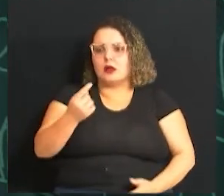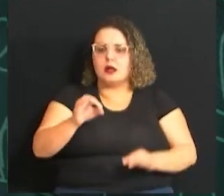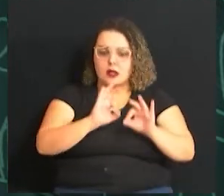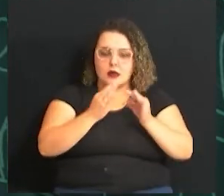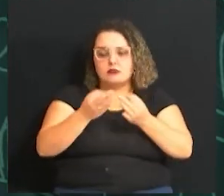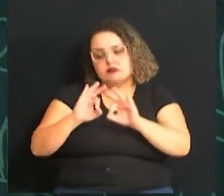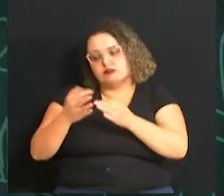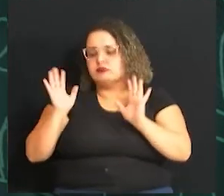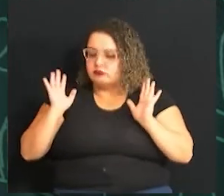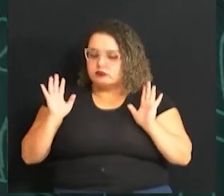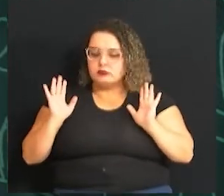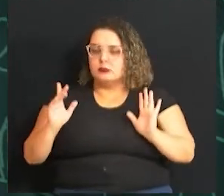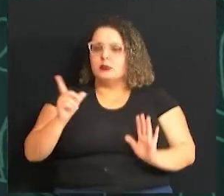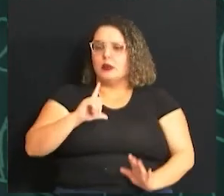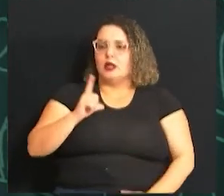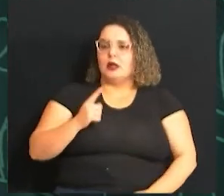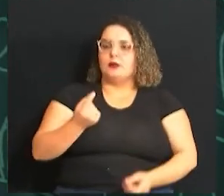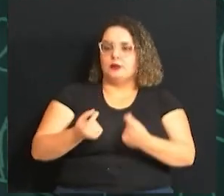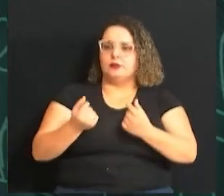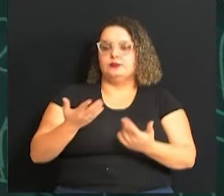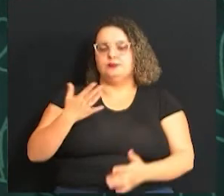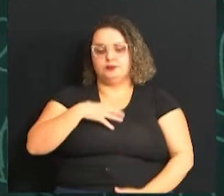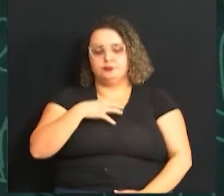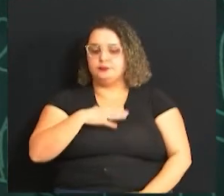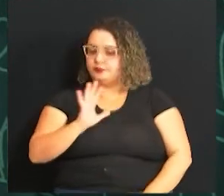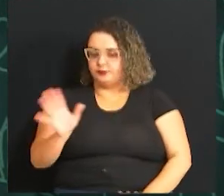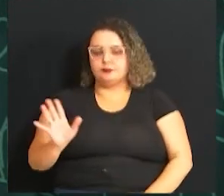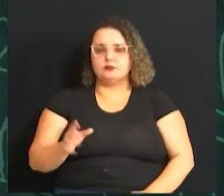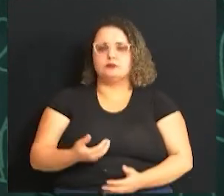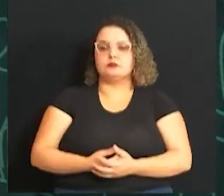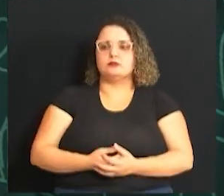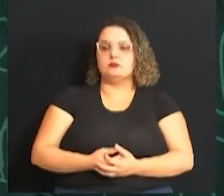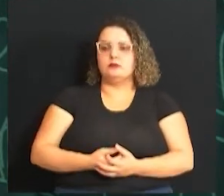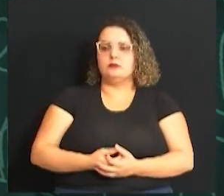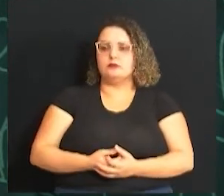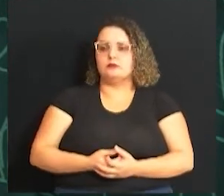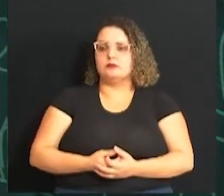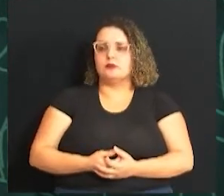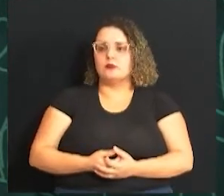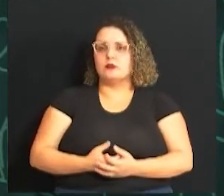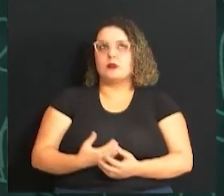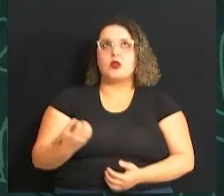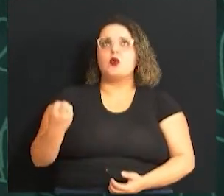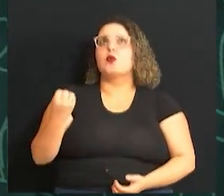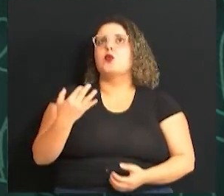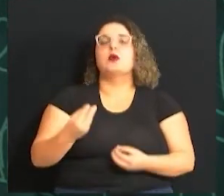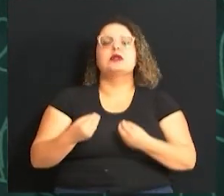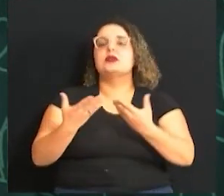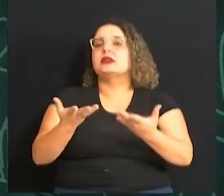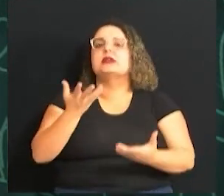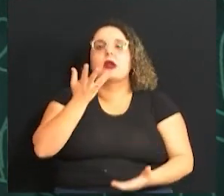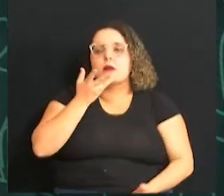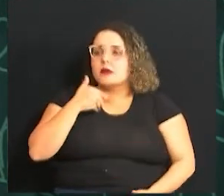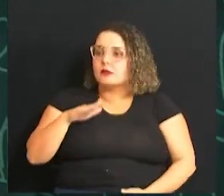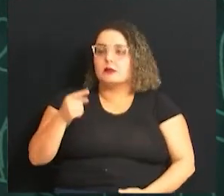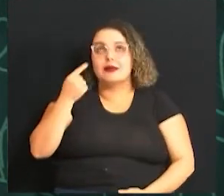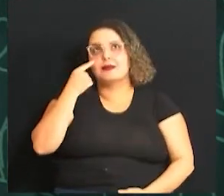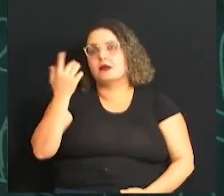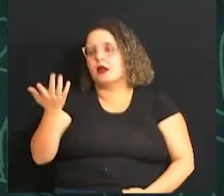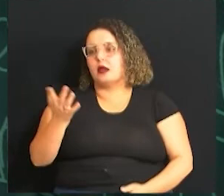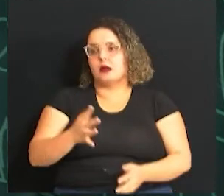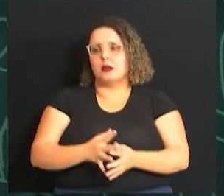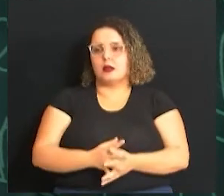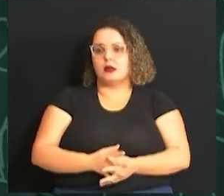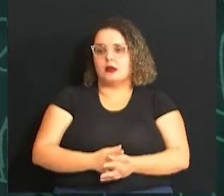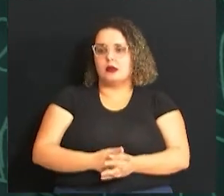logicamente, cada família não é, tem uma situação financeira diferente, mas assim, quanto que dá para criança,